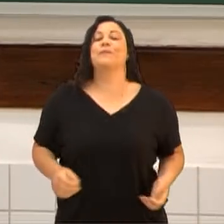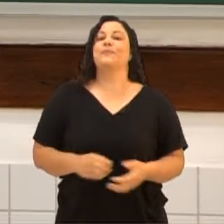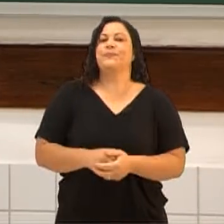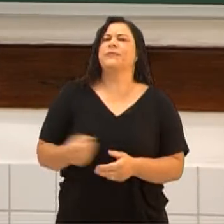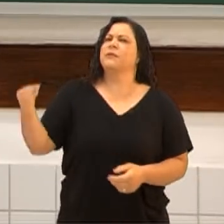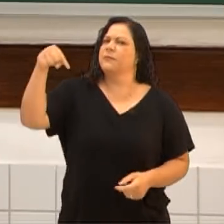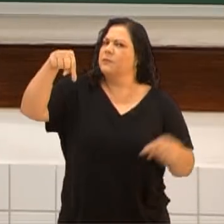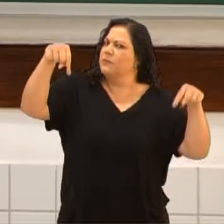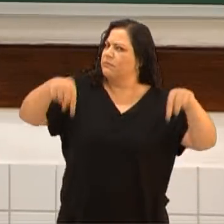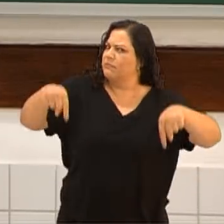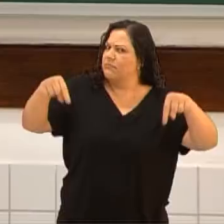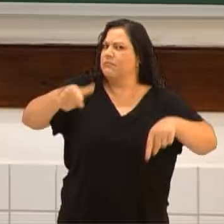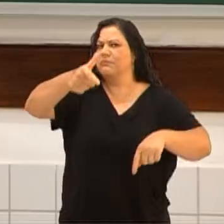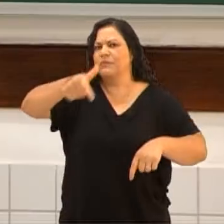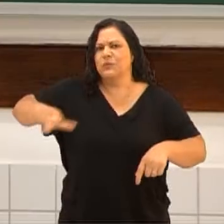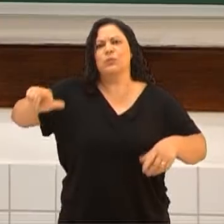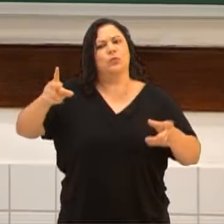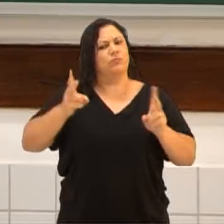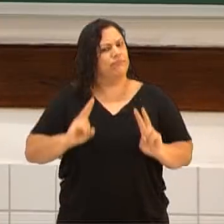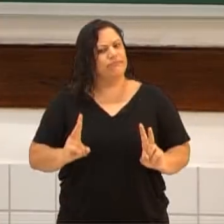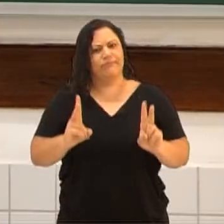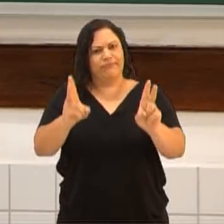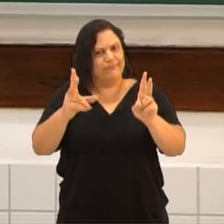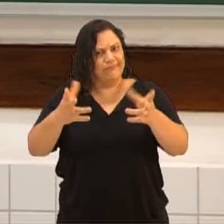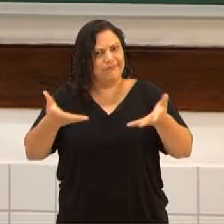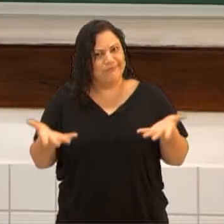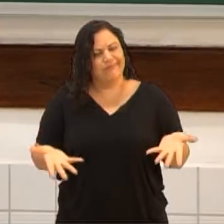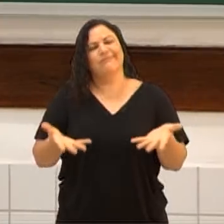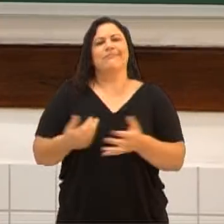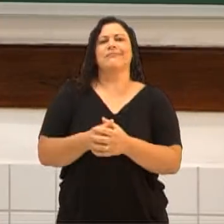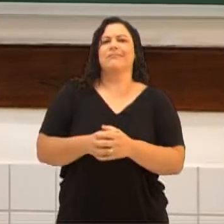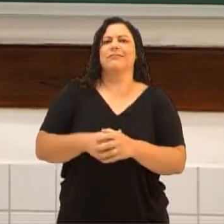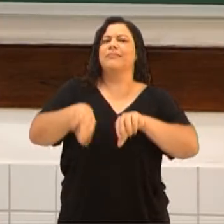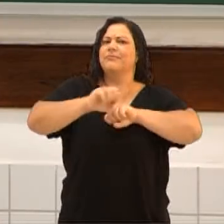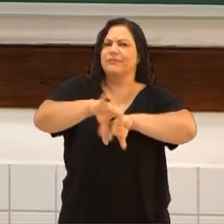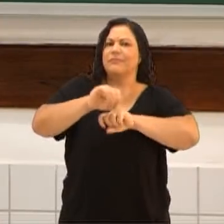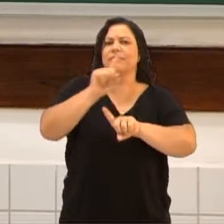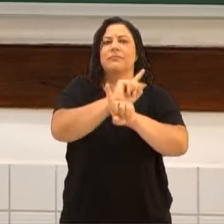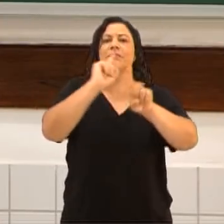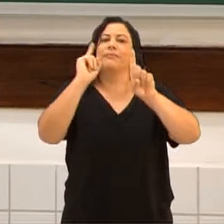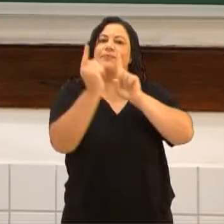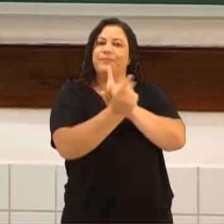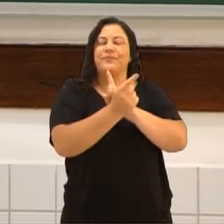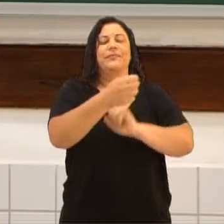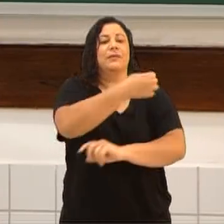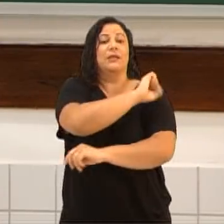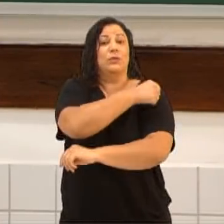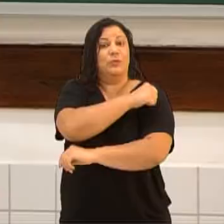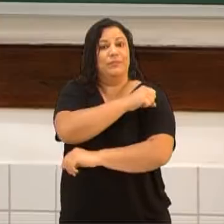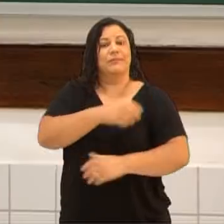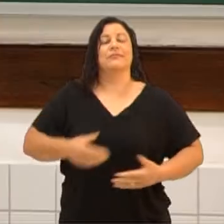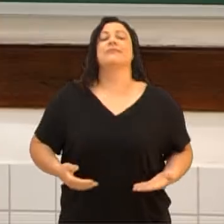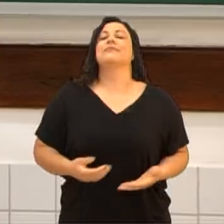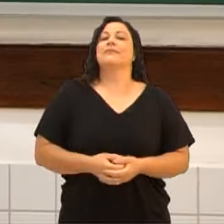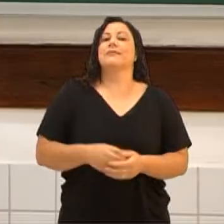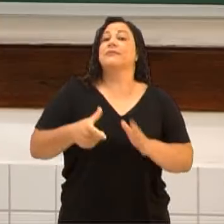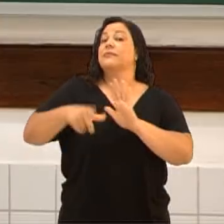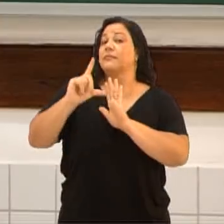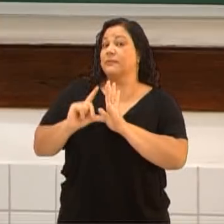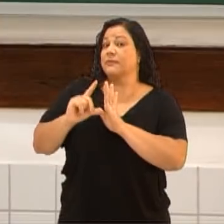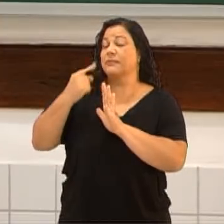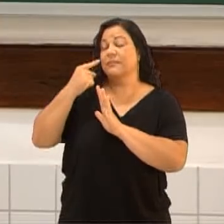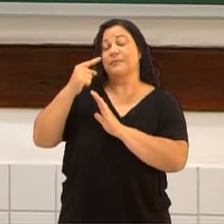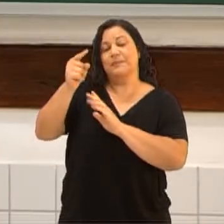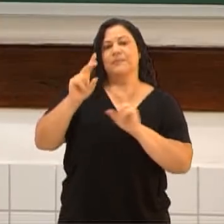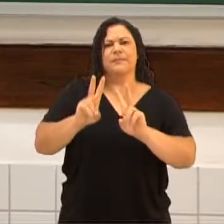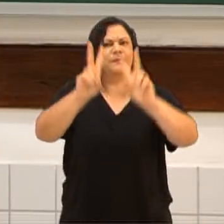aqui novamente, em definitivo, até que se prove o contrário, para trabalhar geografia com vocês do 8º ano. Antes